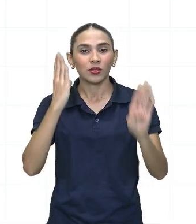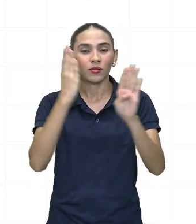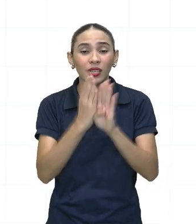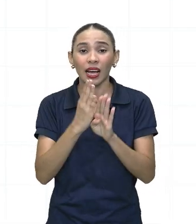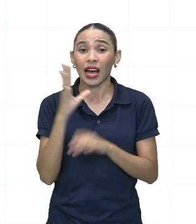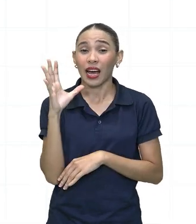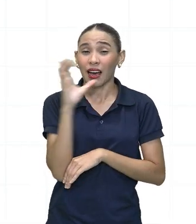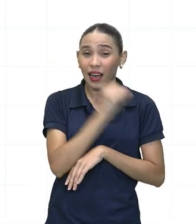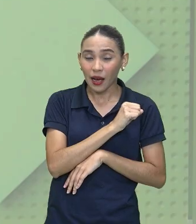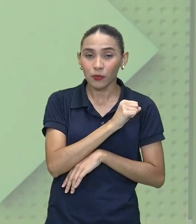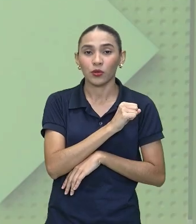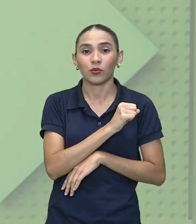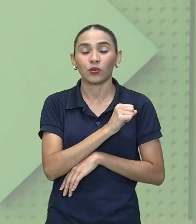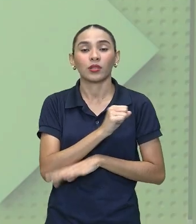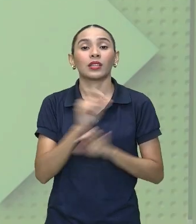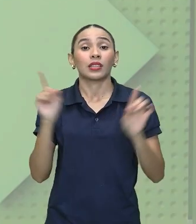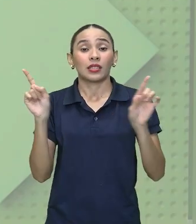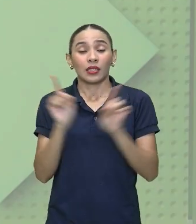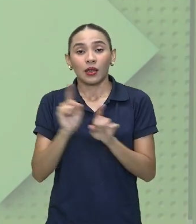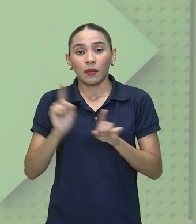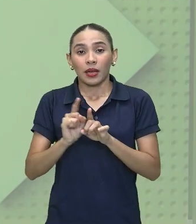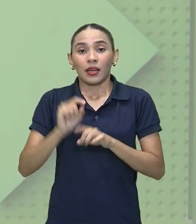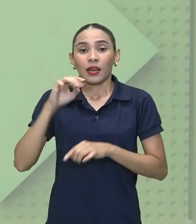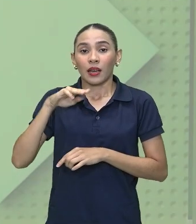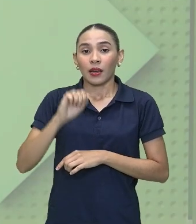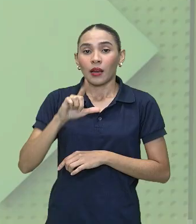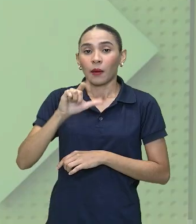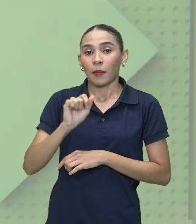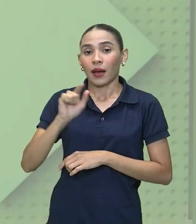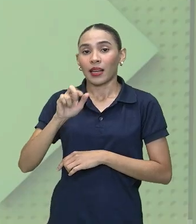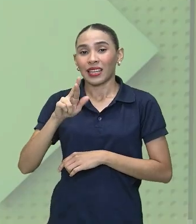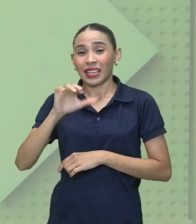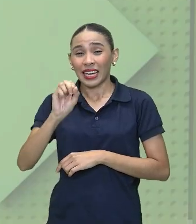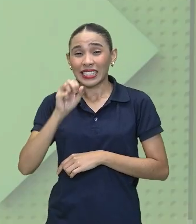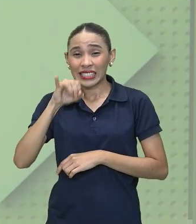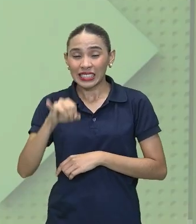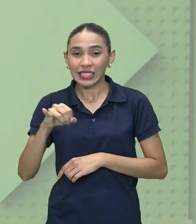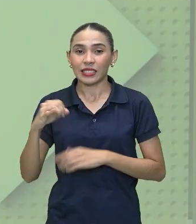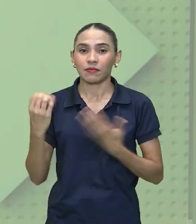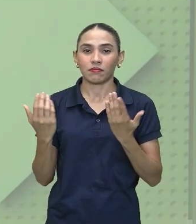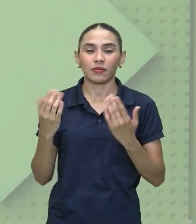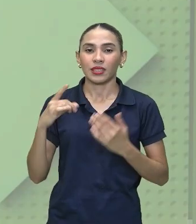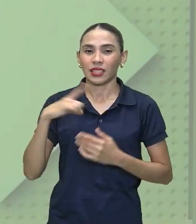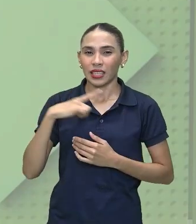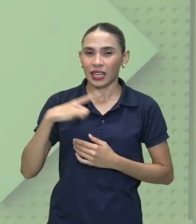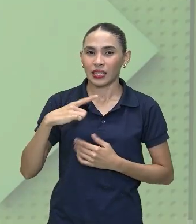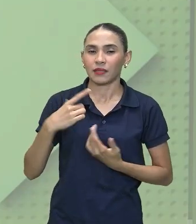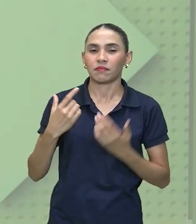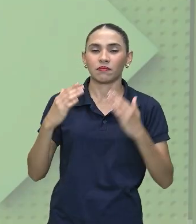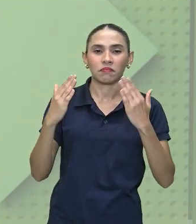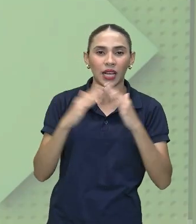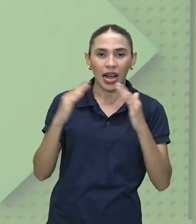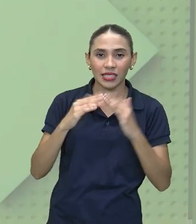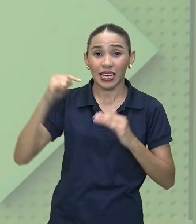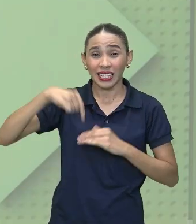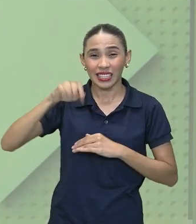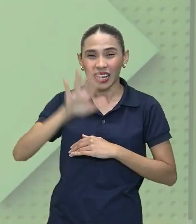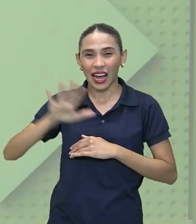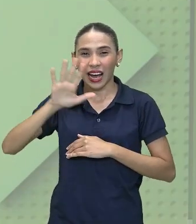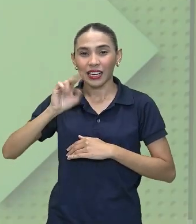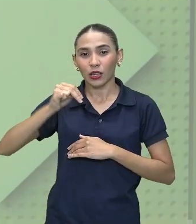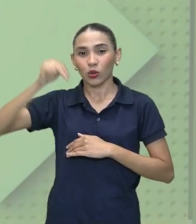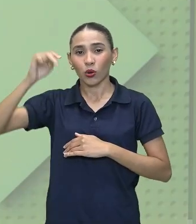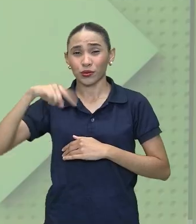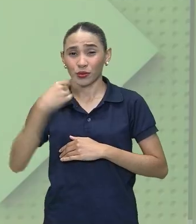logo, né? E a malária, para quem mora na região norte, né, a gente conhece os sintomas,